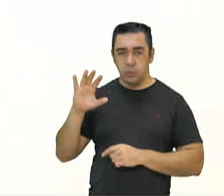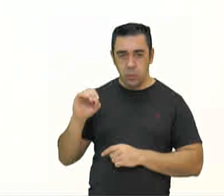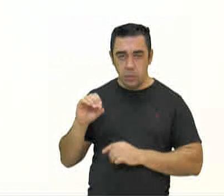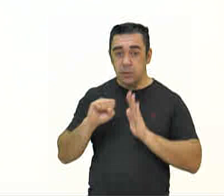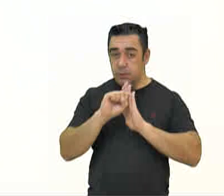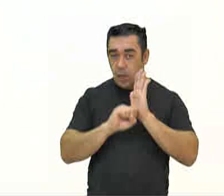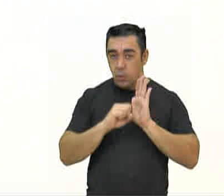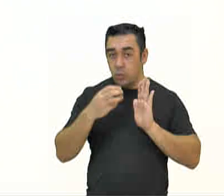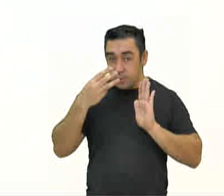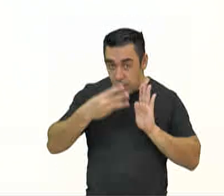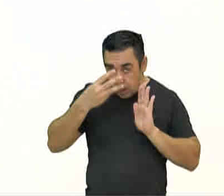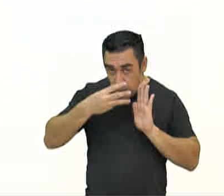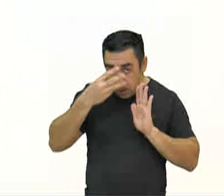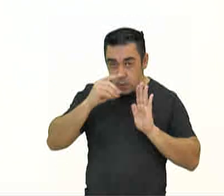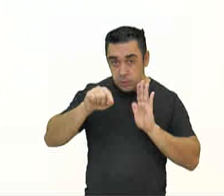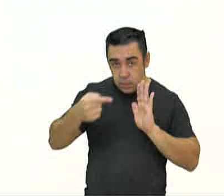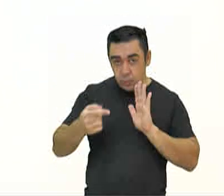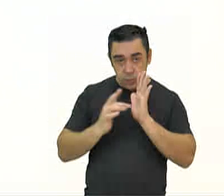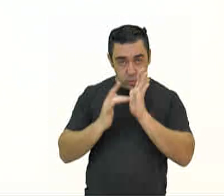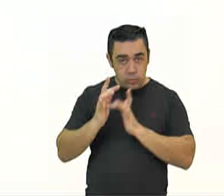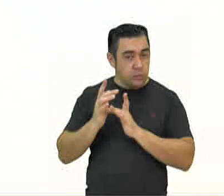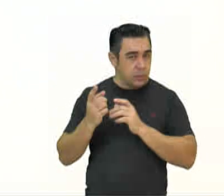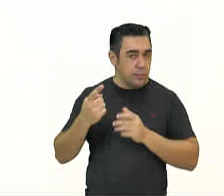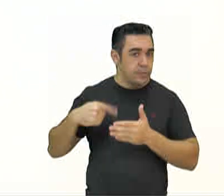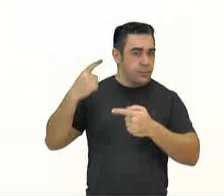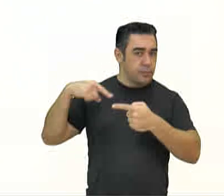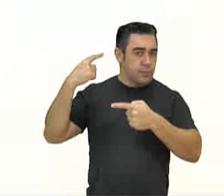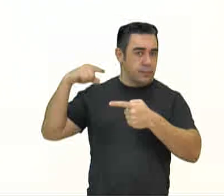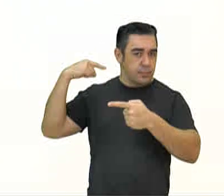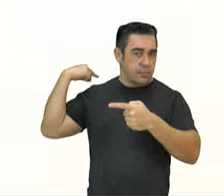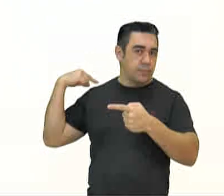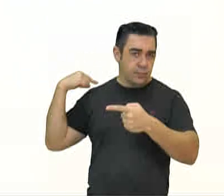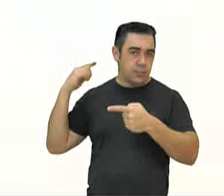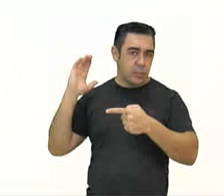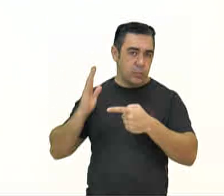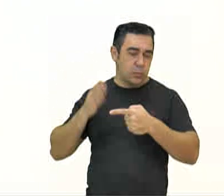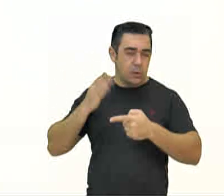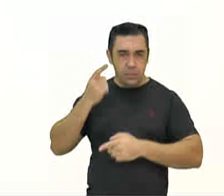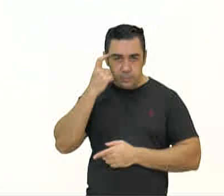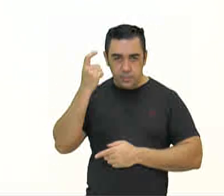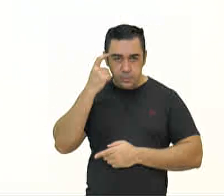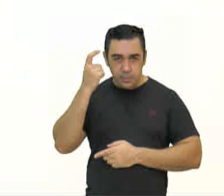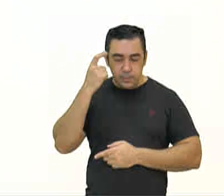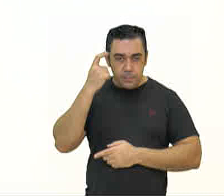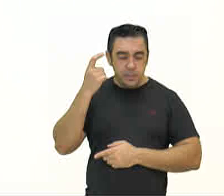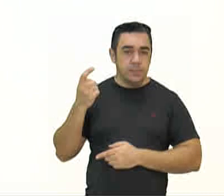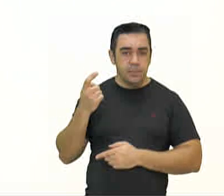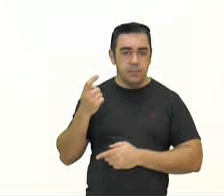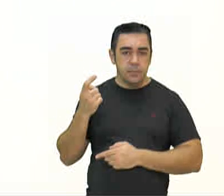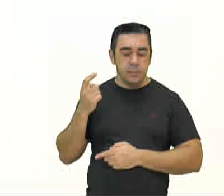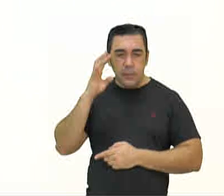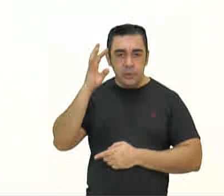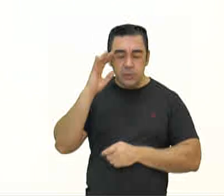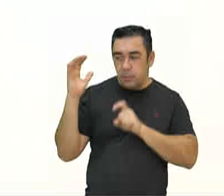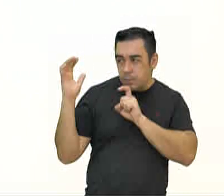III depois de Cristo, ainda voltando, né? Muito já pensaram, né? Já pensou você com uma pressão? Você tem